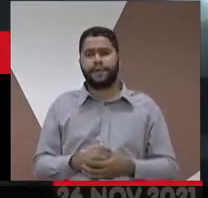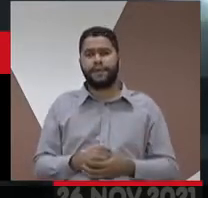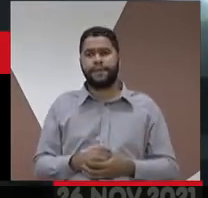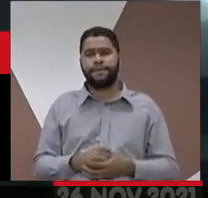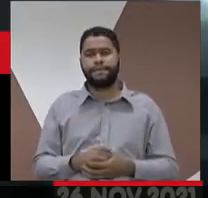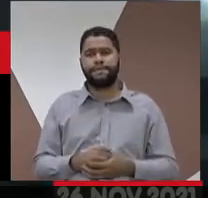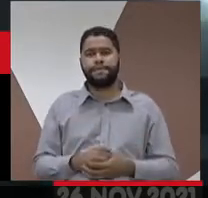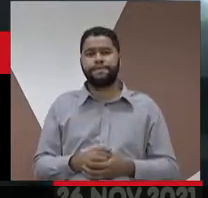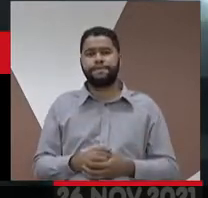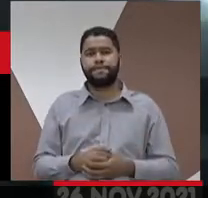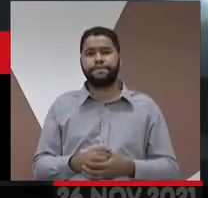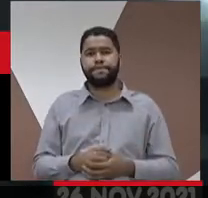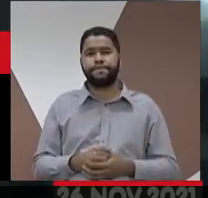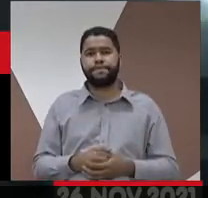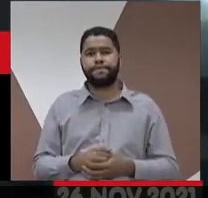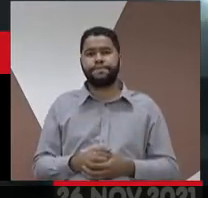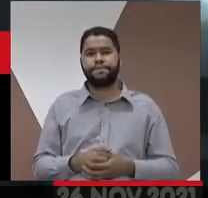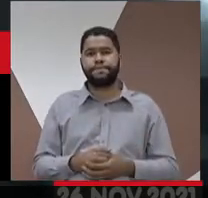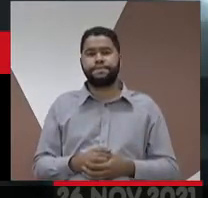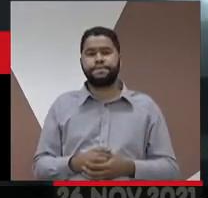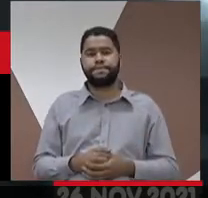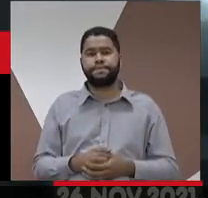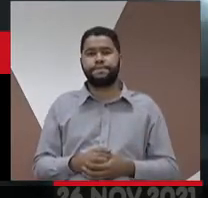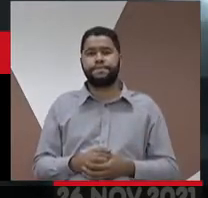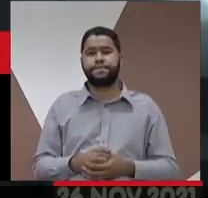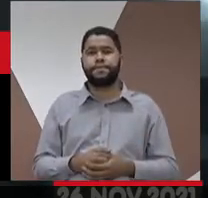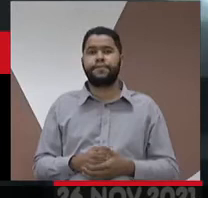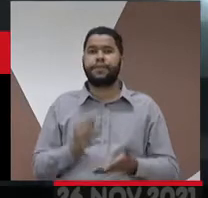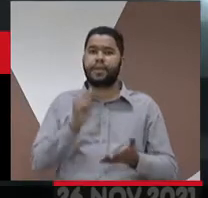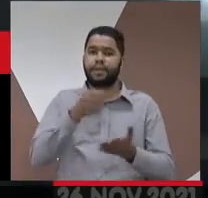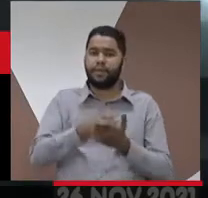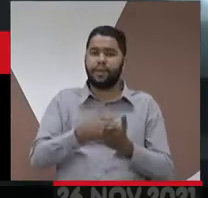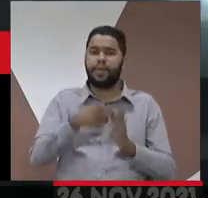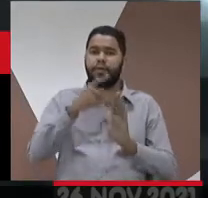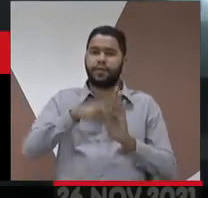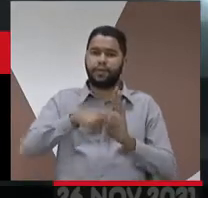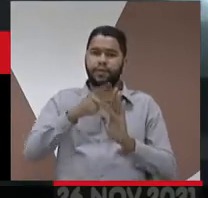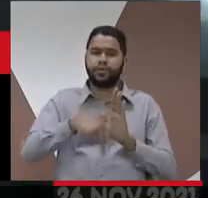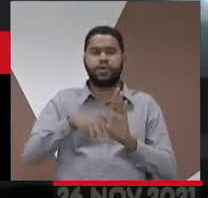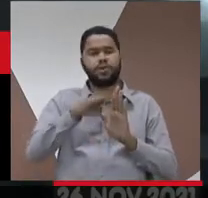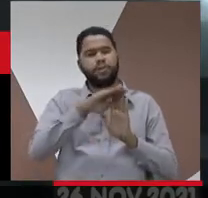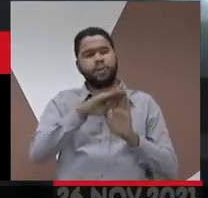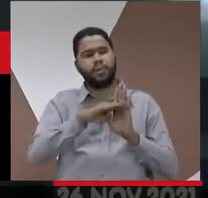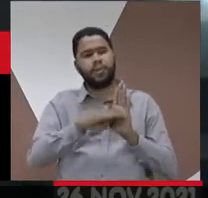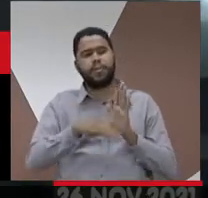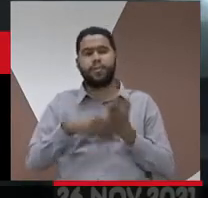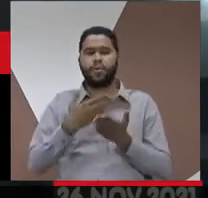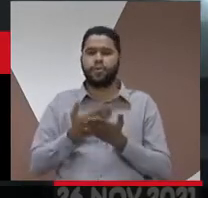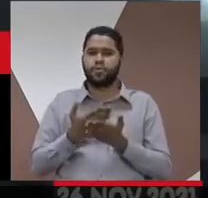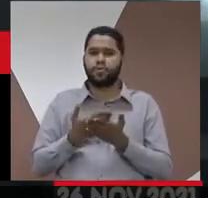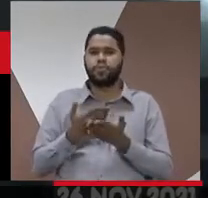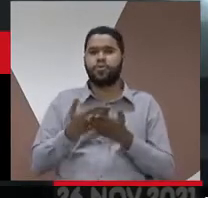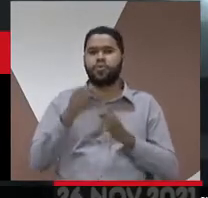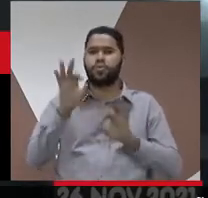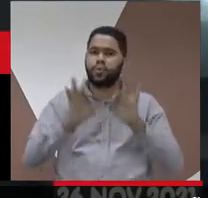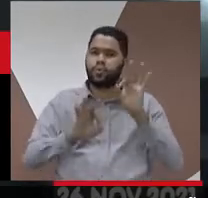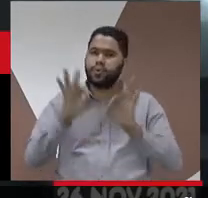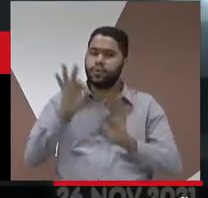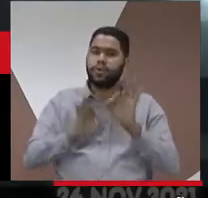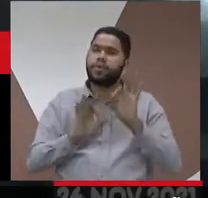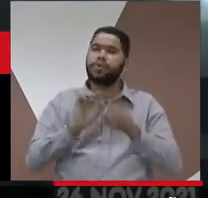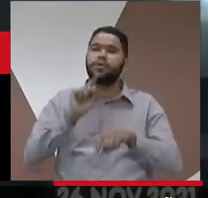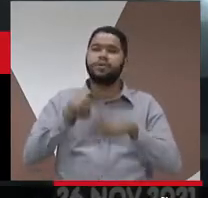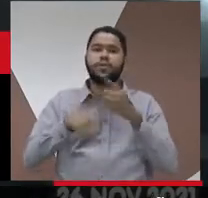à concessionária, que pagou o projeto, pagou todos os estudos, a modelagem,